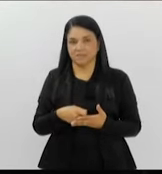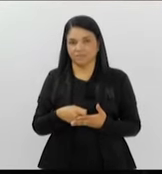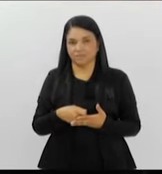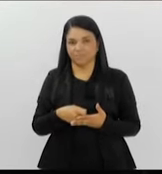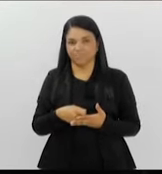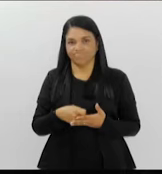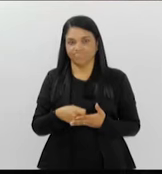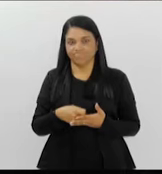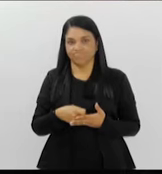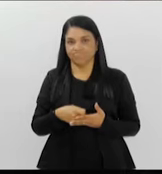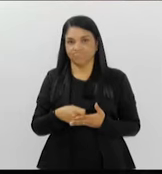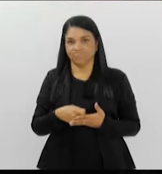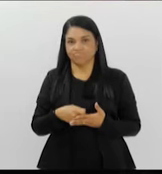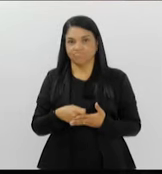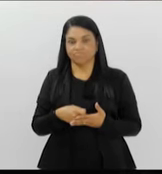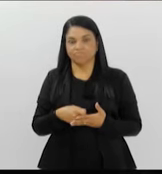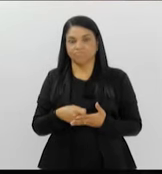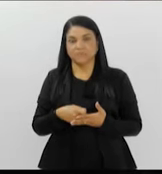inédita,